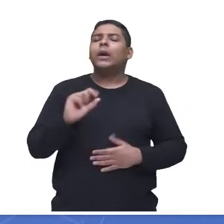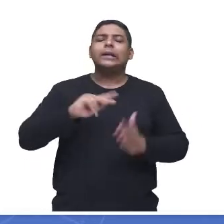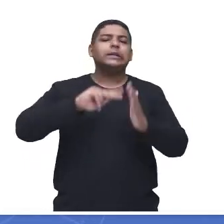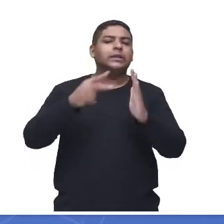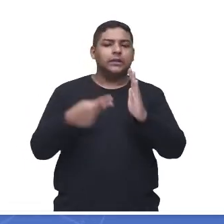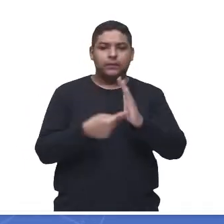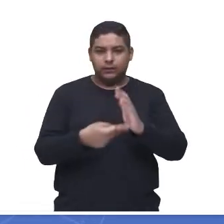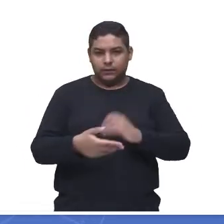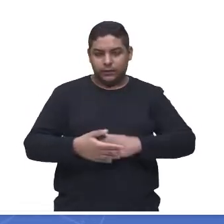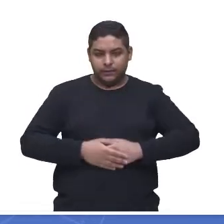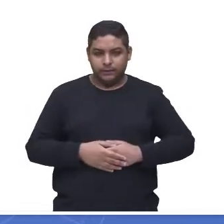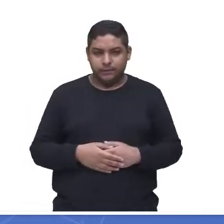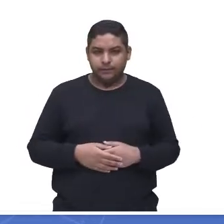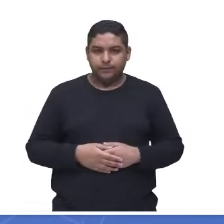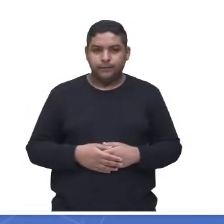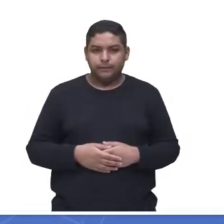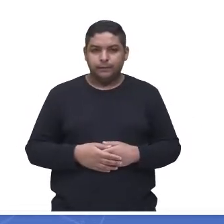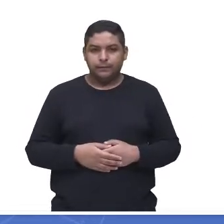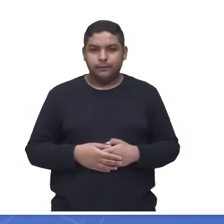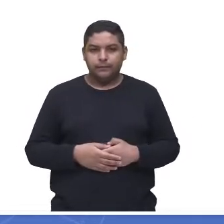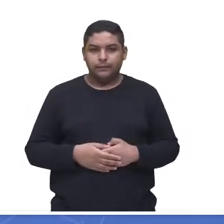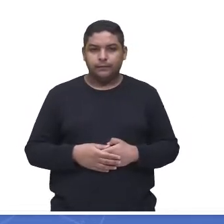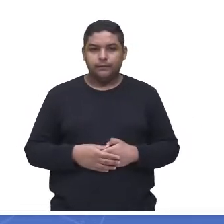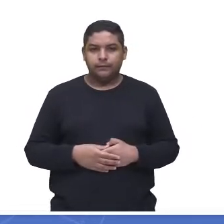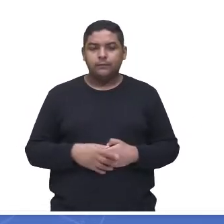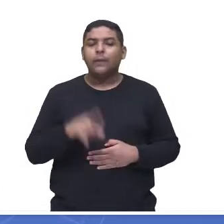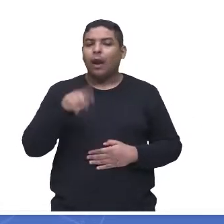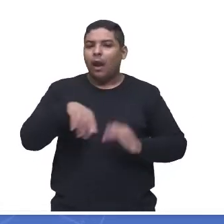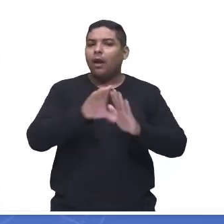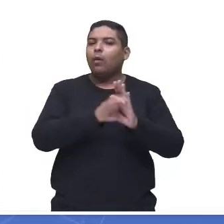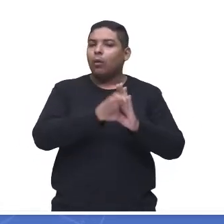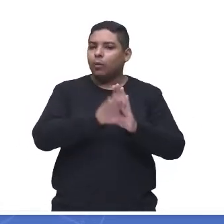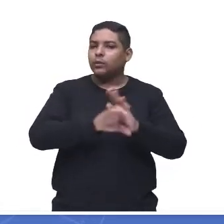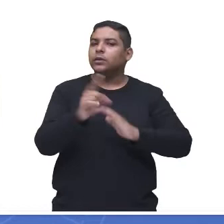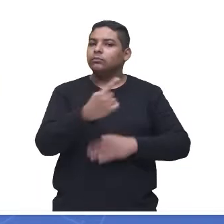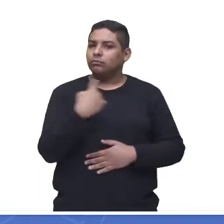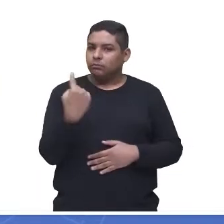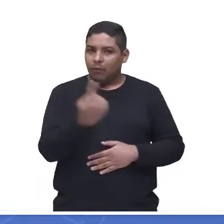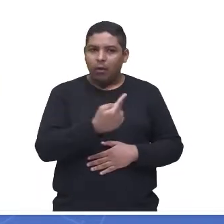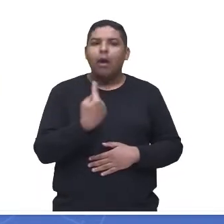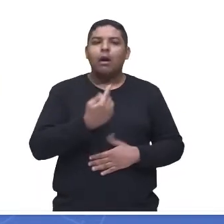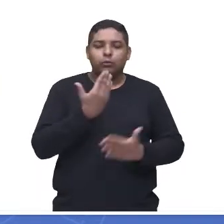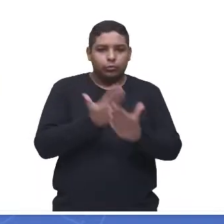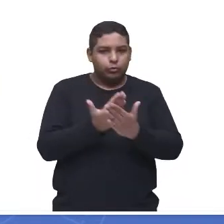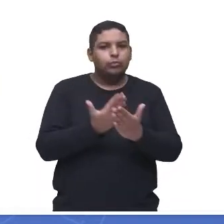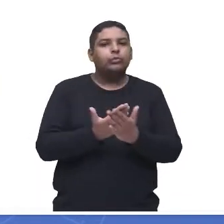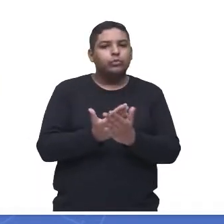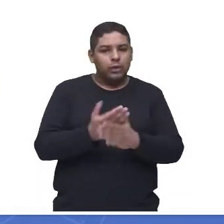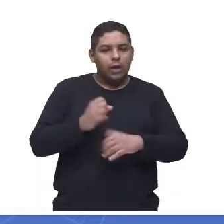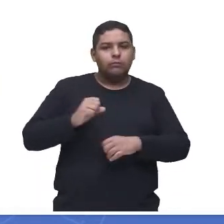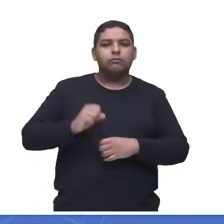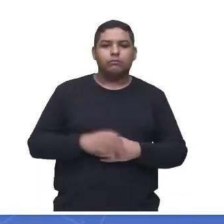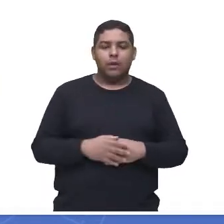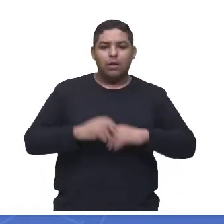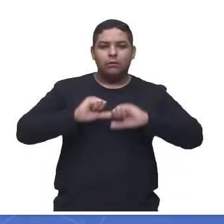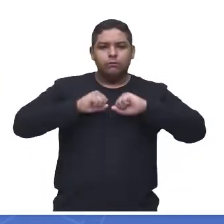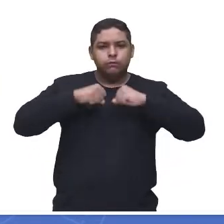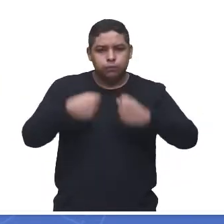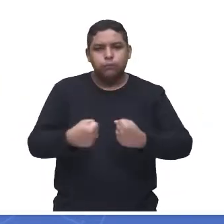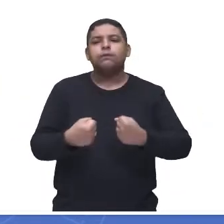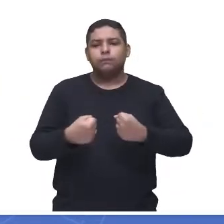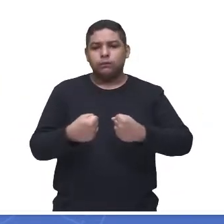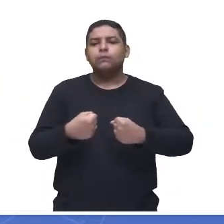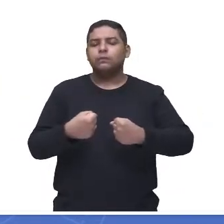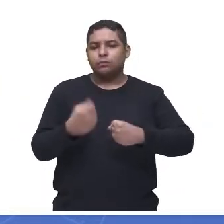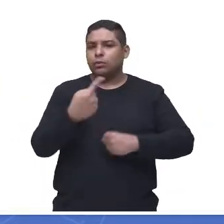a modernidade? Então, é esse conceito que a gente vai trabalhar com mais força, né, para a gente entender bem o conceito